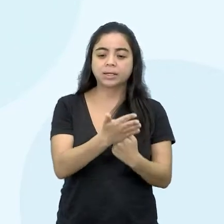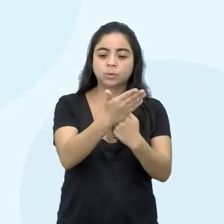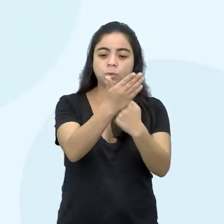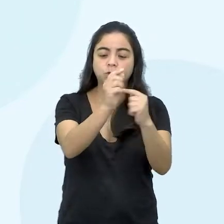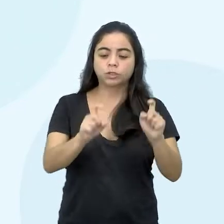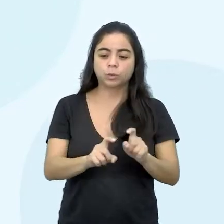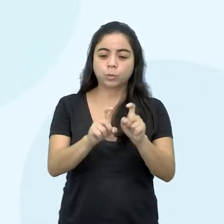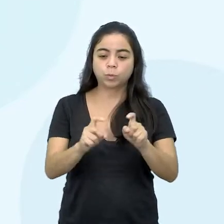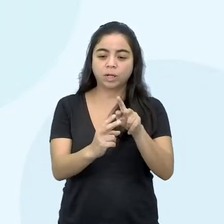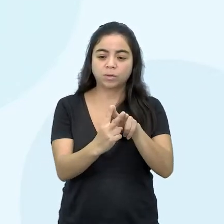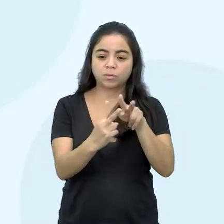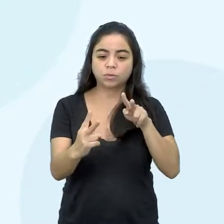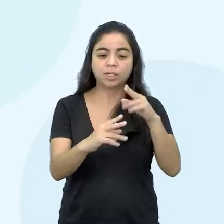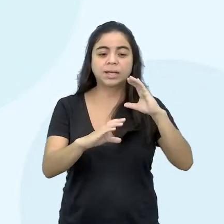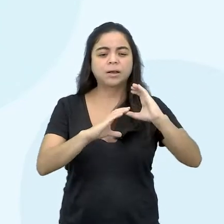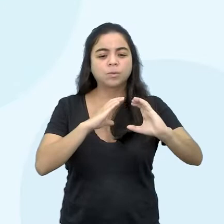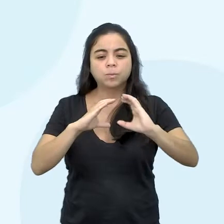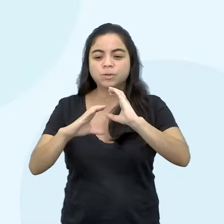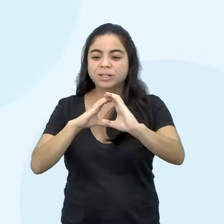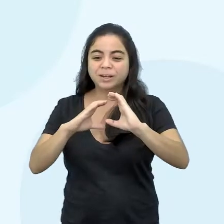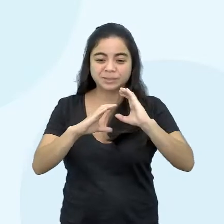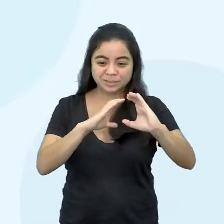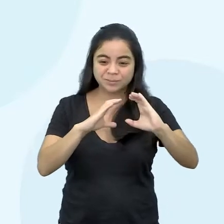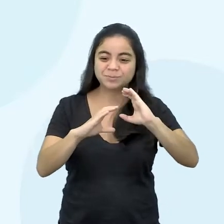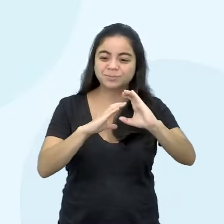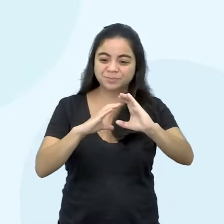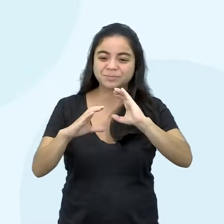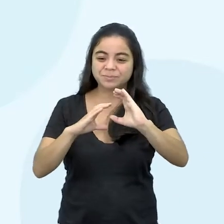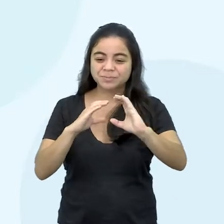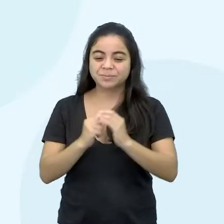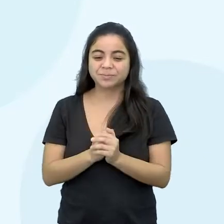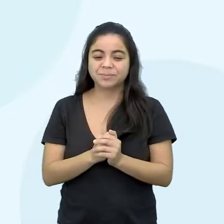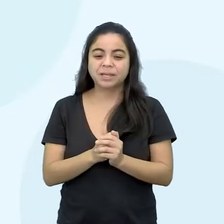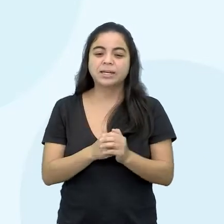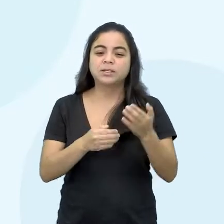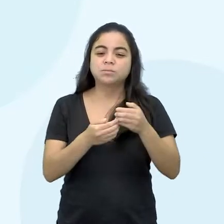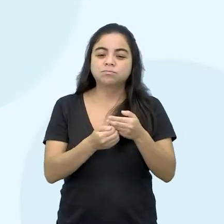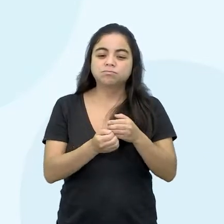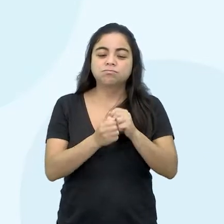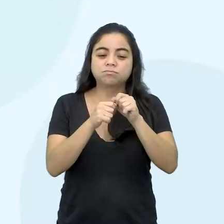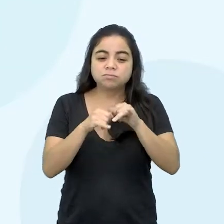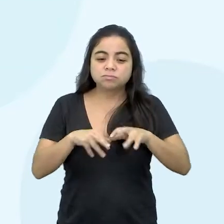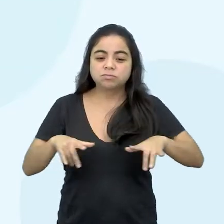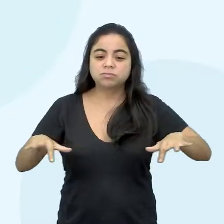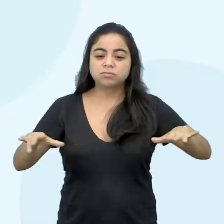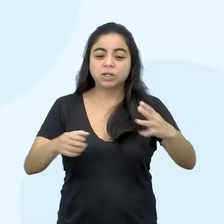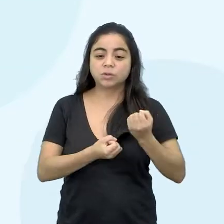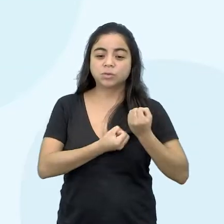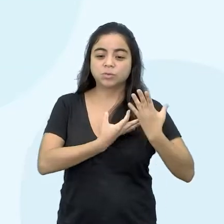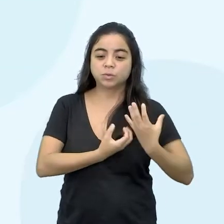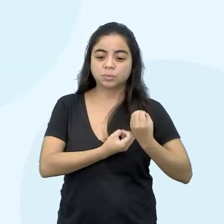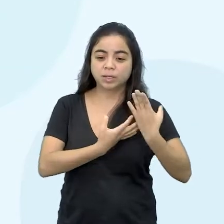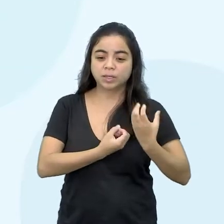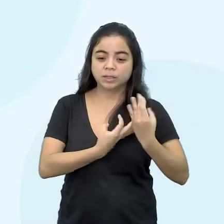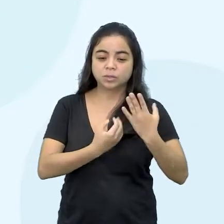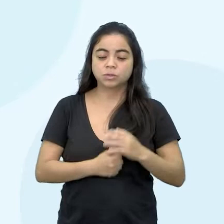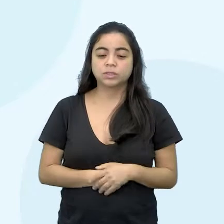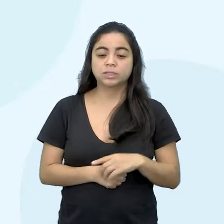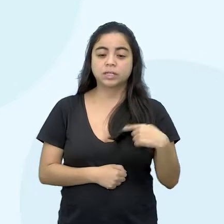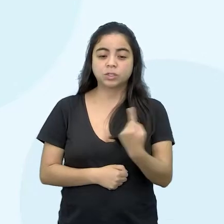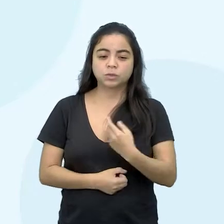para que nos comuniquemos, que acessemos e difundamos informações, que